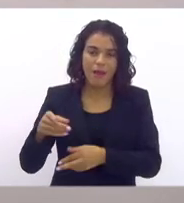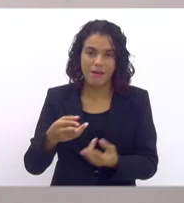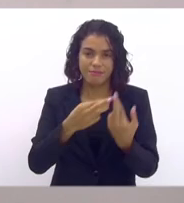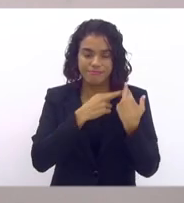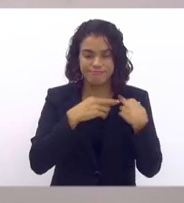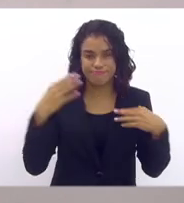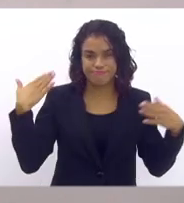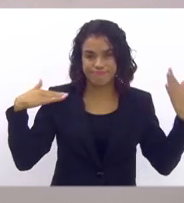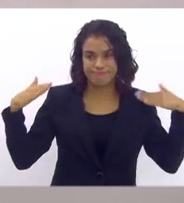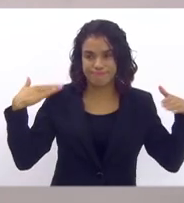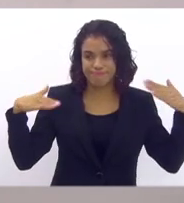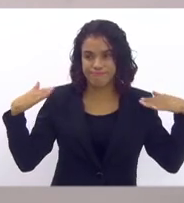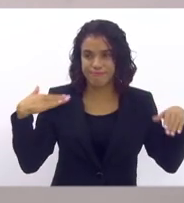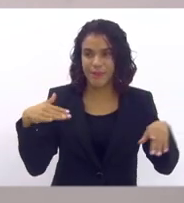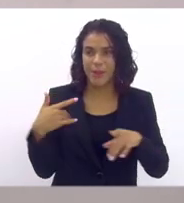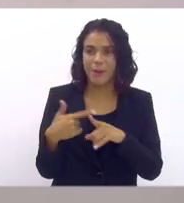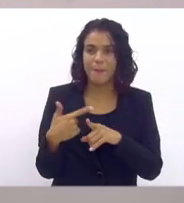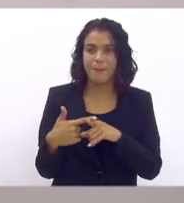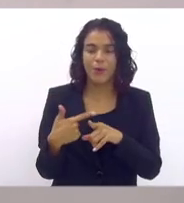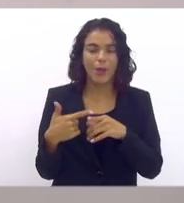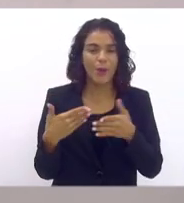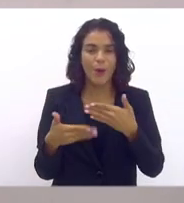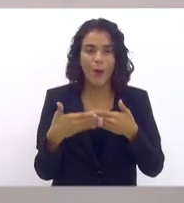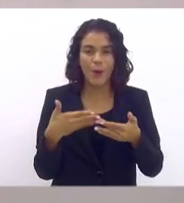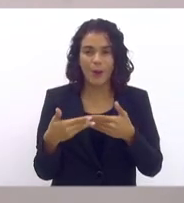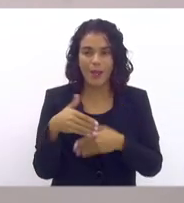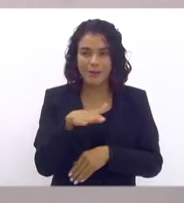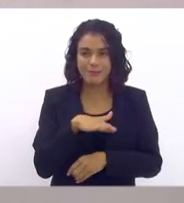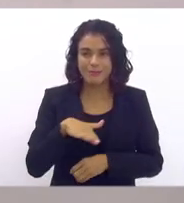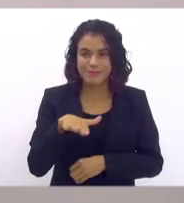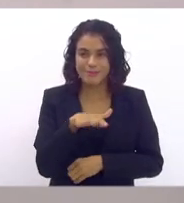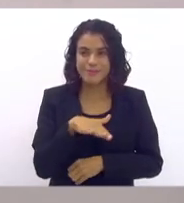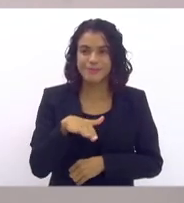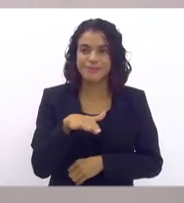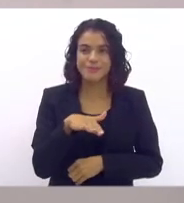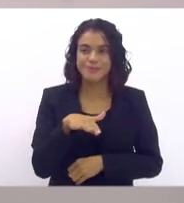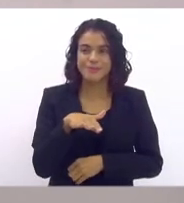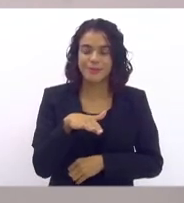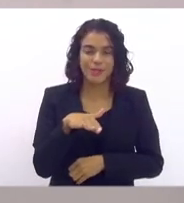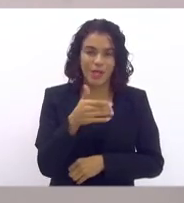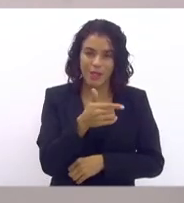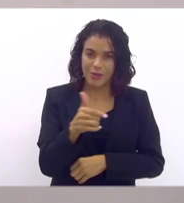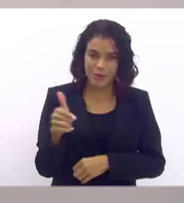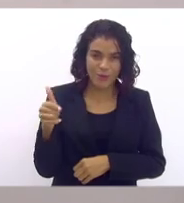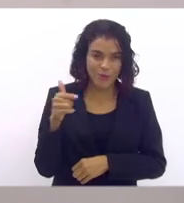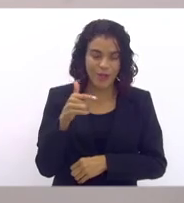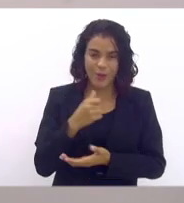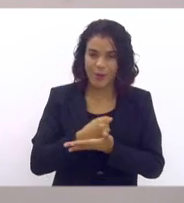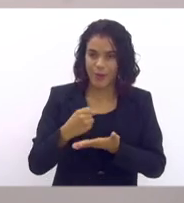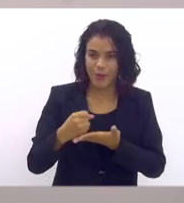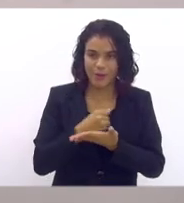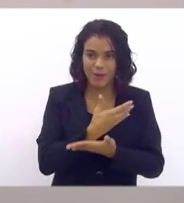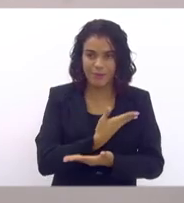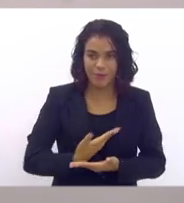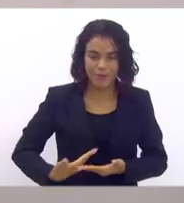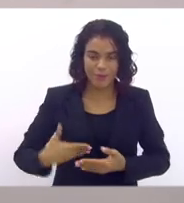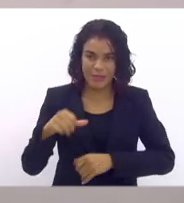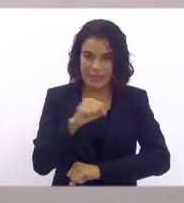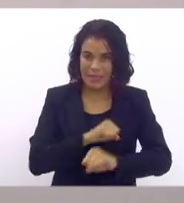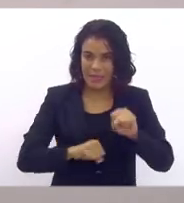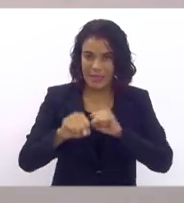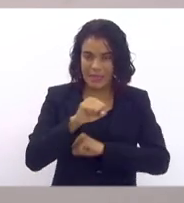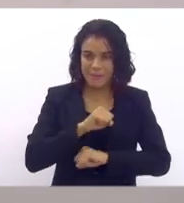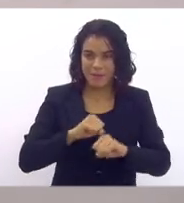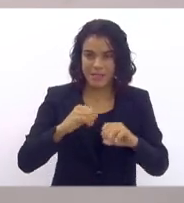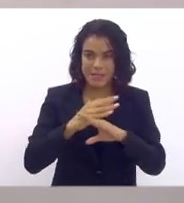até porque entraria em qualquer caso na como grande gerador como qualquer outra coisa que não estaria abarcado no contrato público de de limpeza urbana